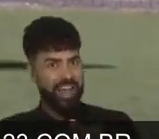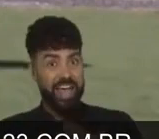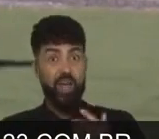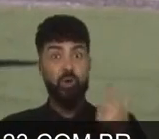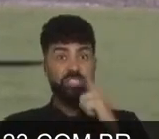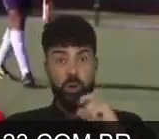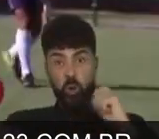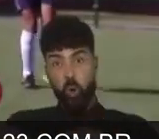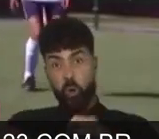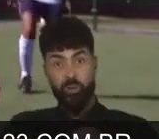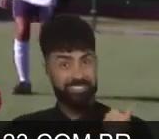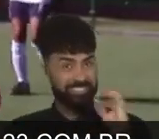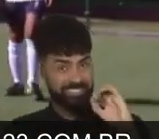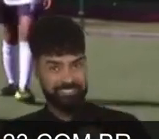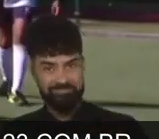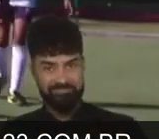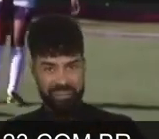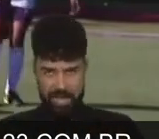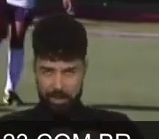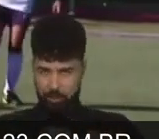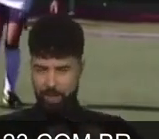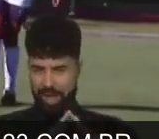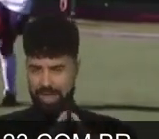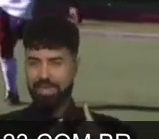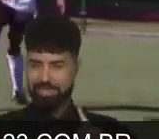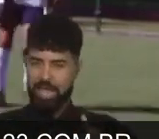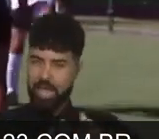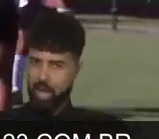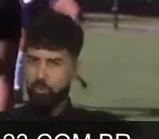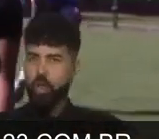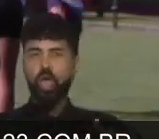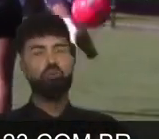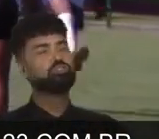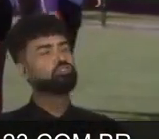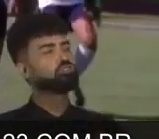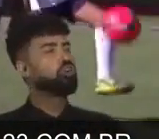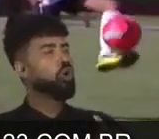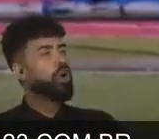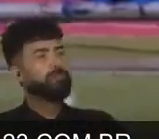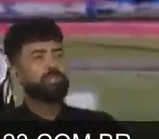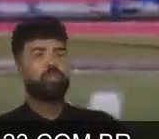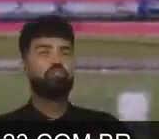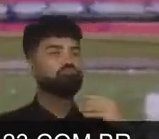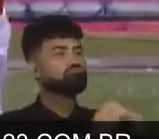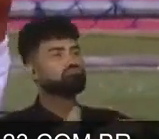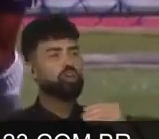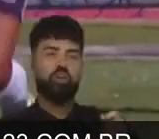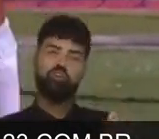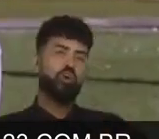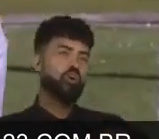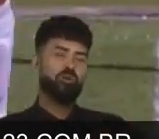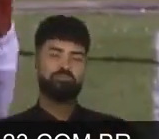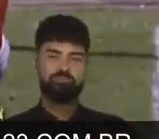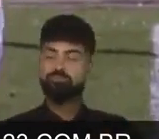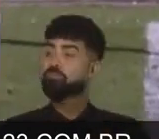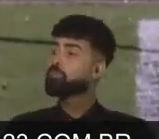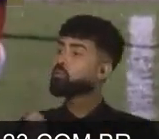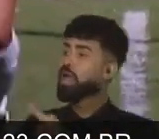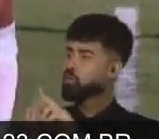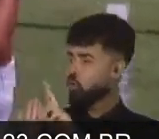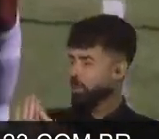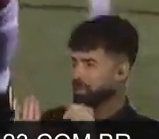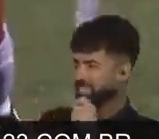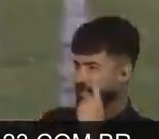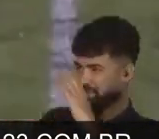10 gols. Lá perto de casa tem um campo, eu jogo com meus amigos e vou fazendo gol. Das convocadas, quem que você admira mais?